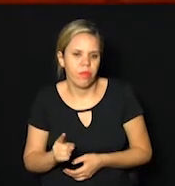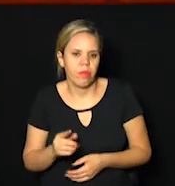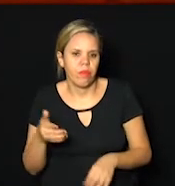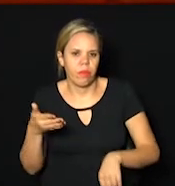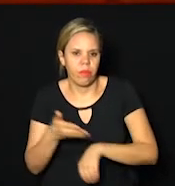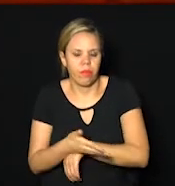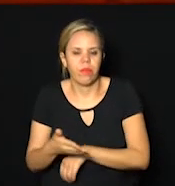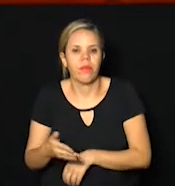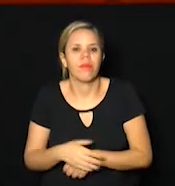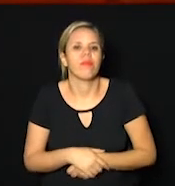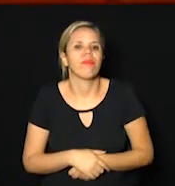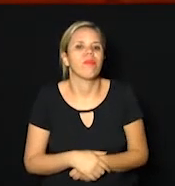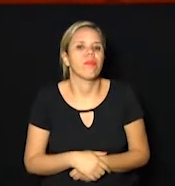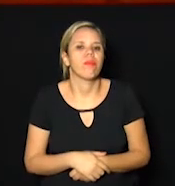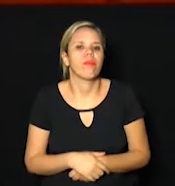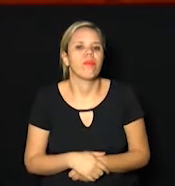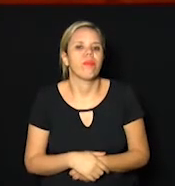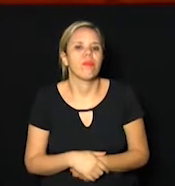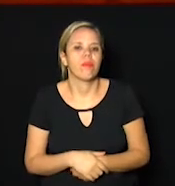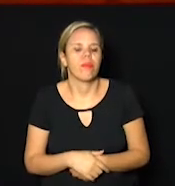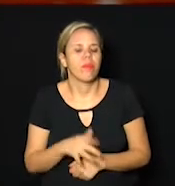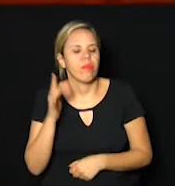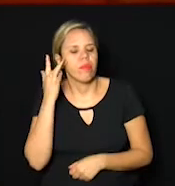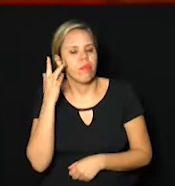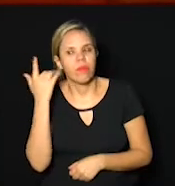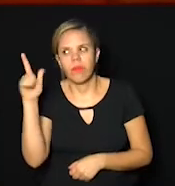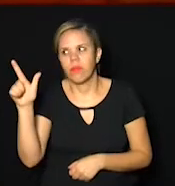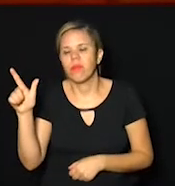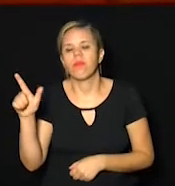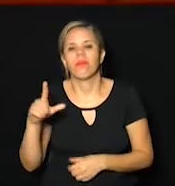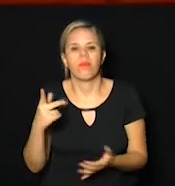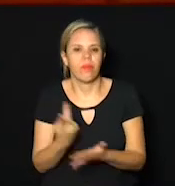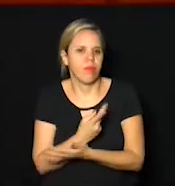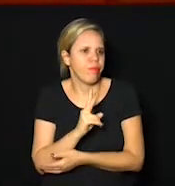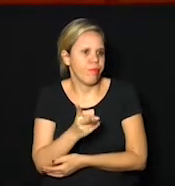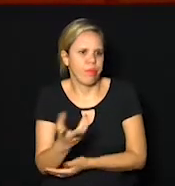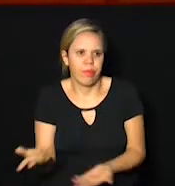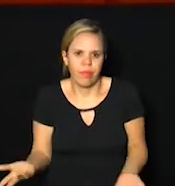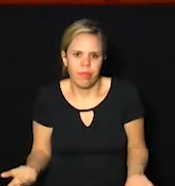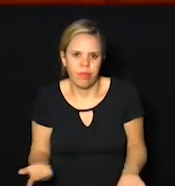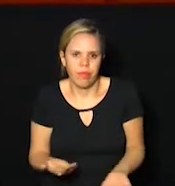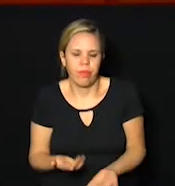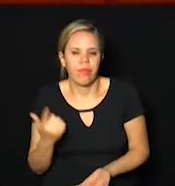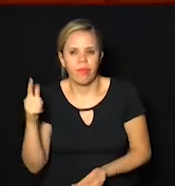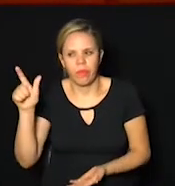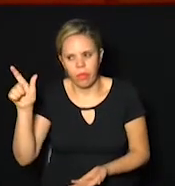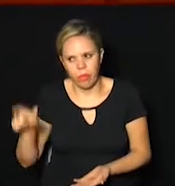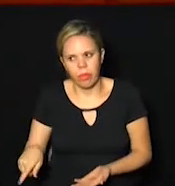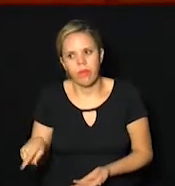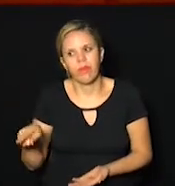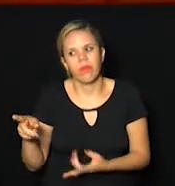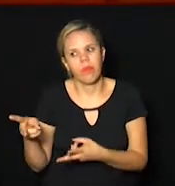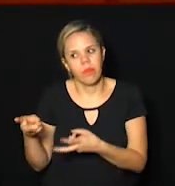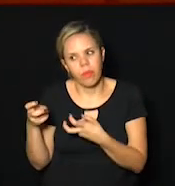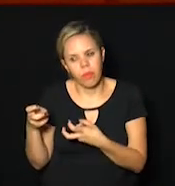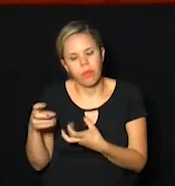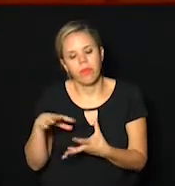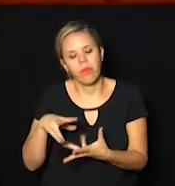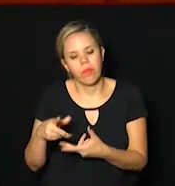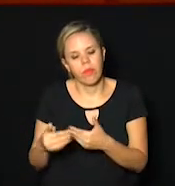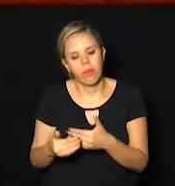na onda de achar que o outro está errado sempre. Não, o outro está observando o mundo a partir das